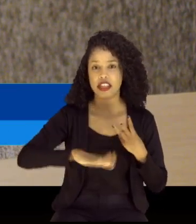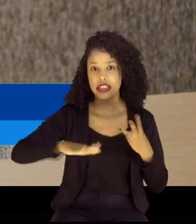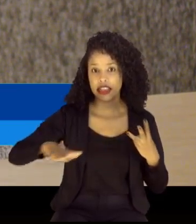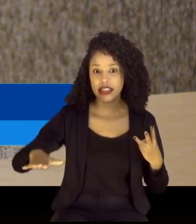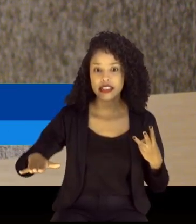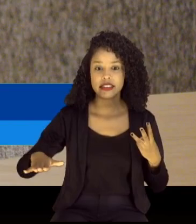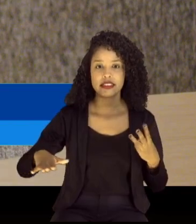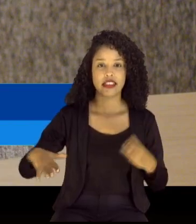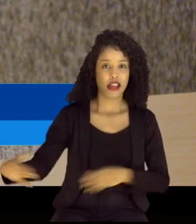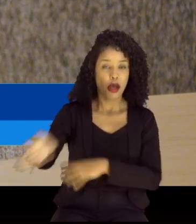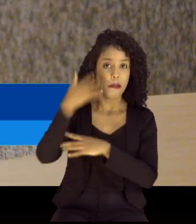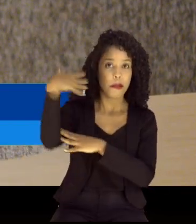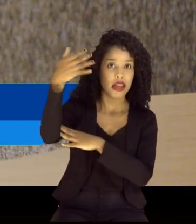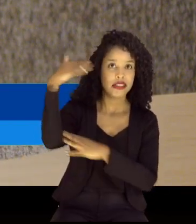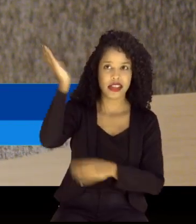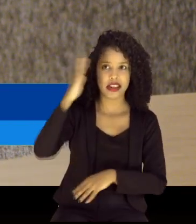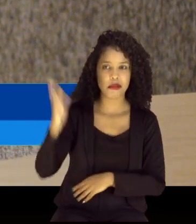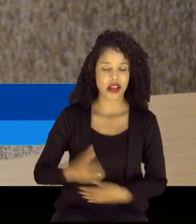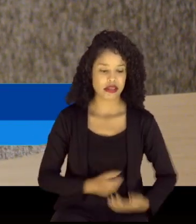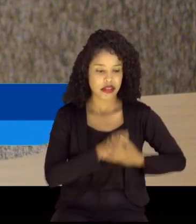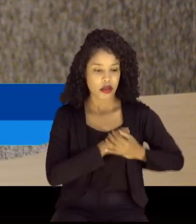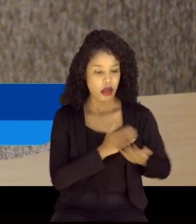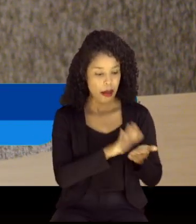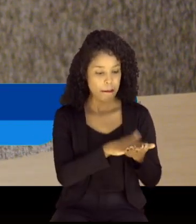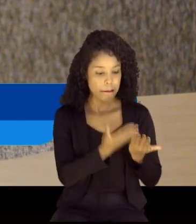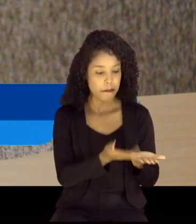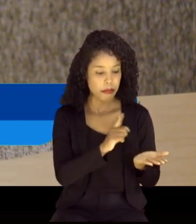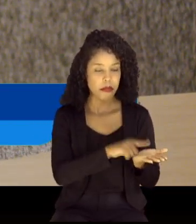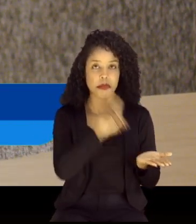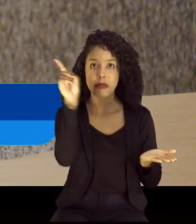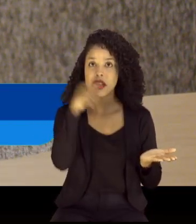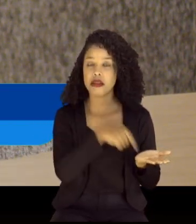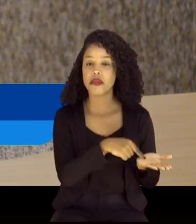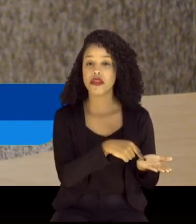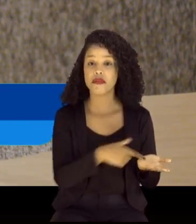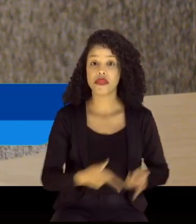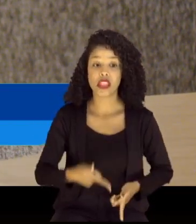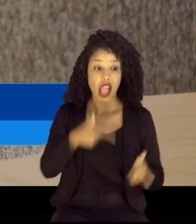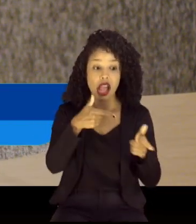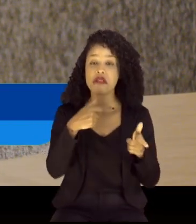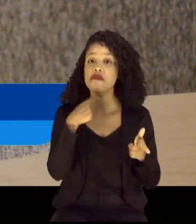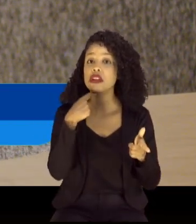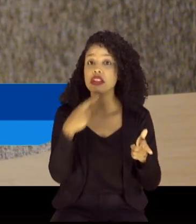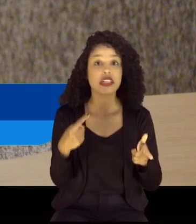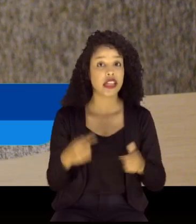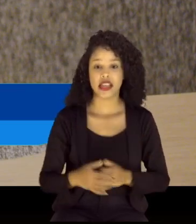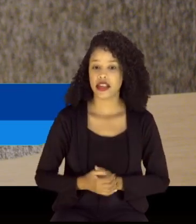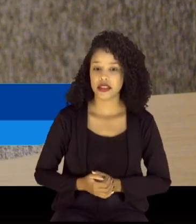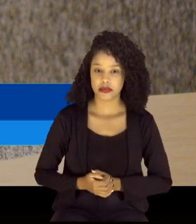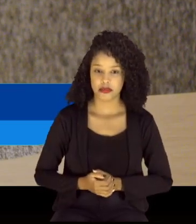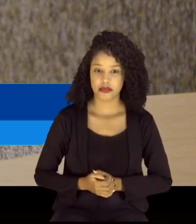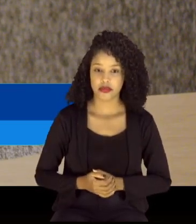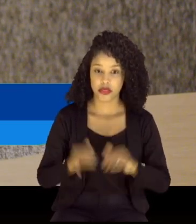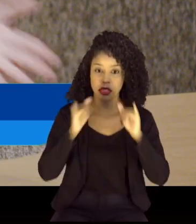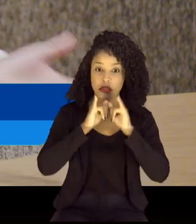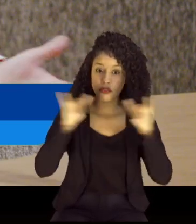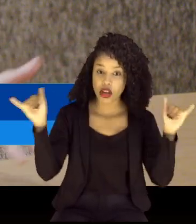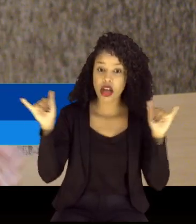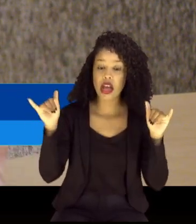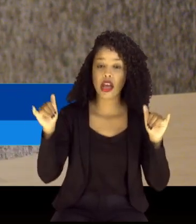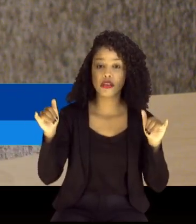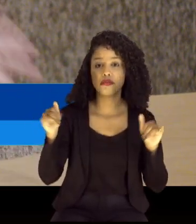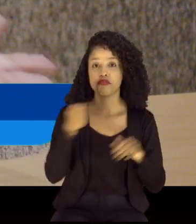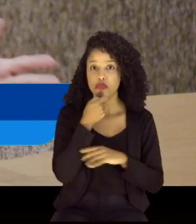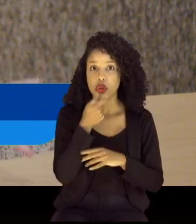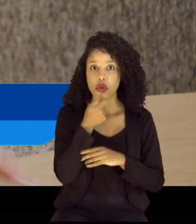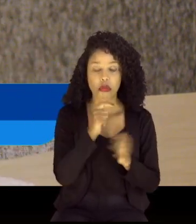a bandeira do Brasil e a Bíblia. Ninguém estava armado. Depoimento do jornalista da Reuters mostrou lá, não